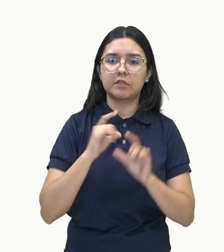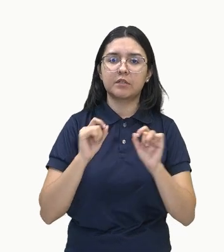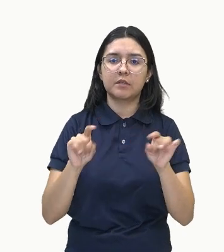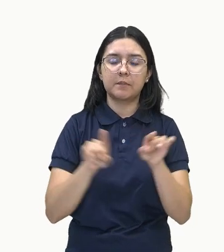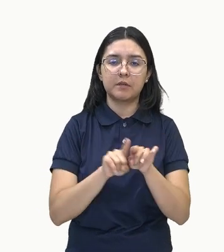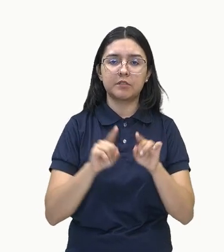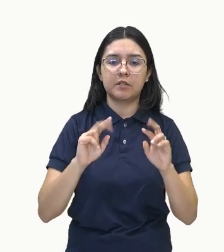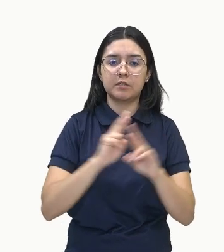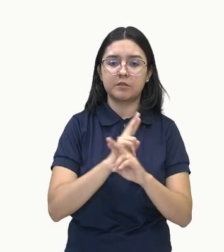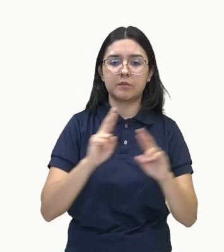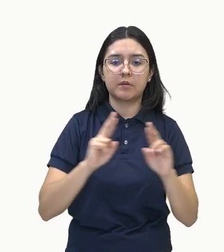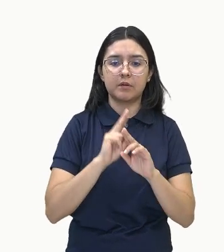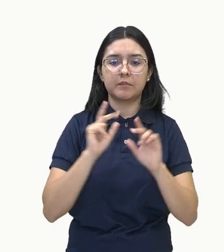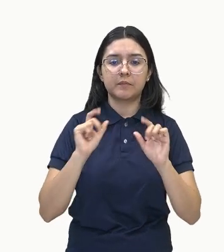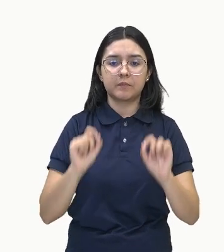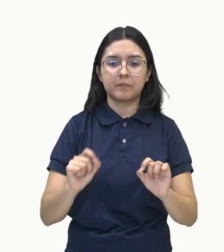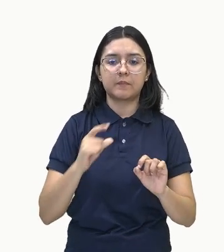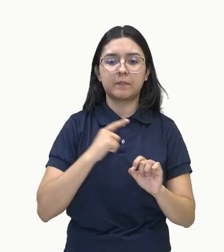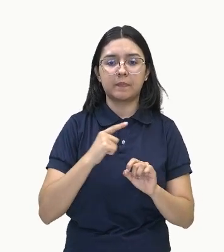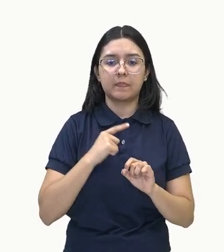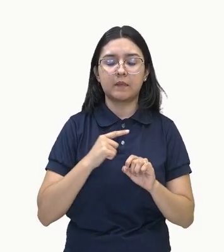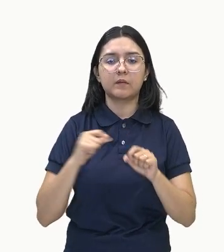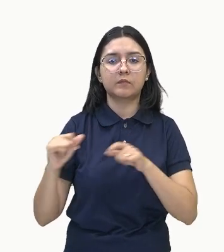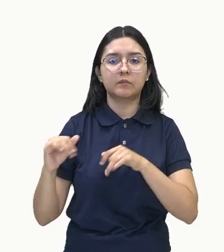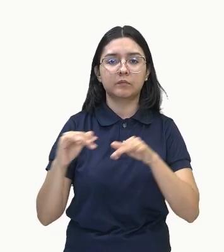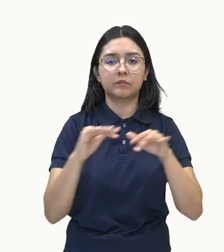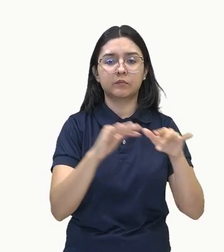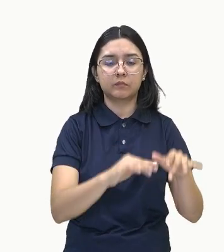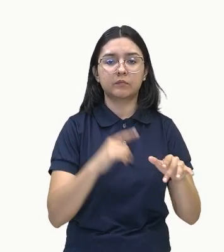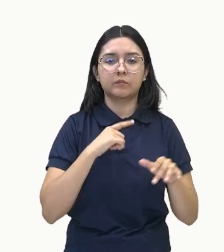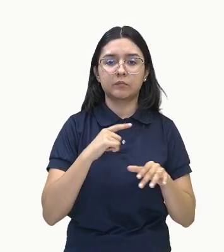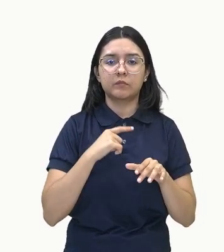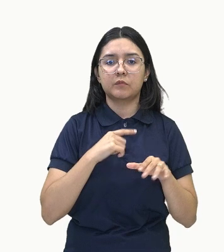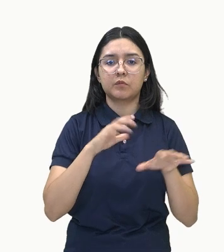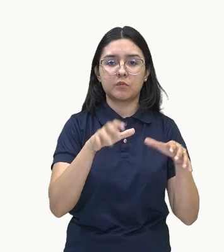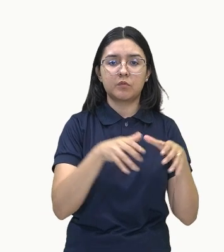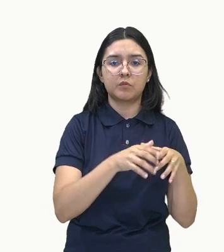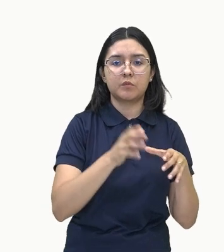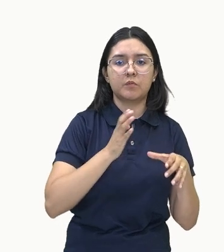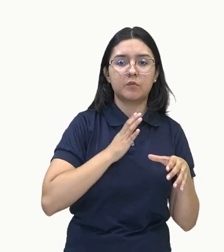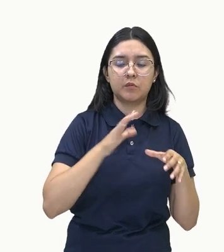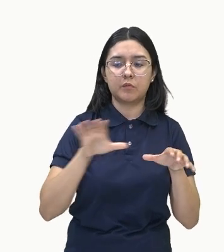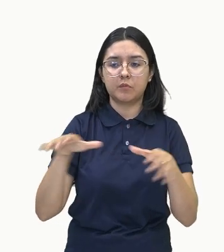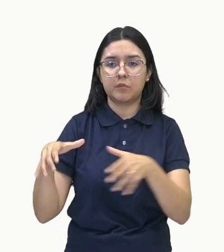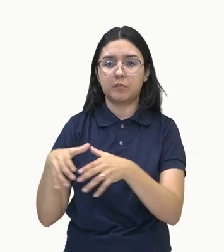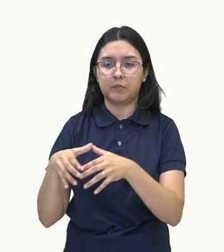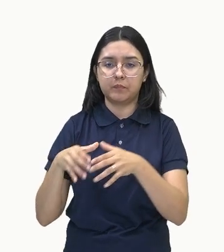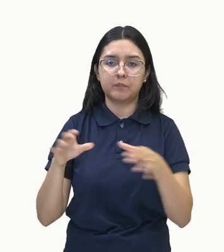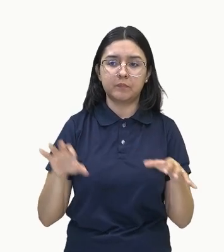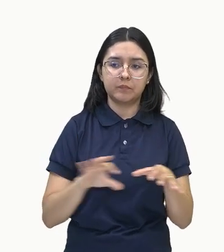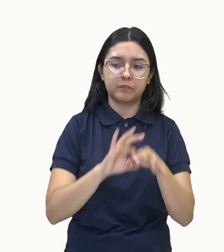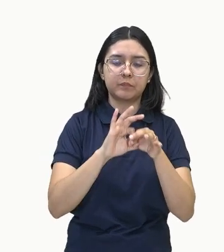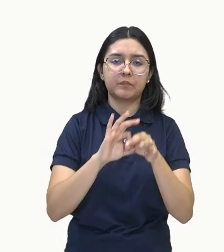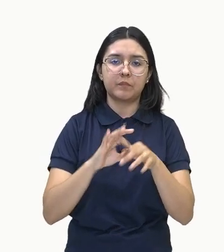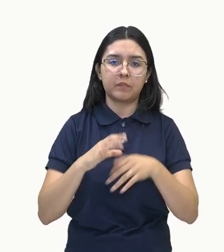ligações, existiam rotas que ligavam um burgo ao outro. Isso porque começou-se então a